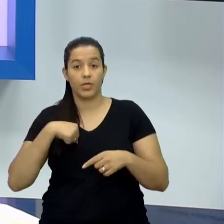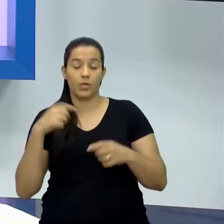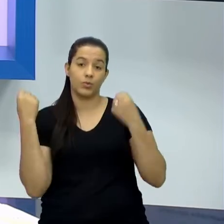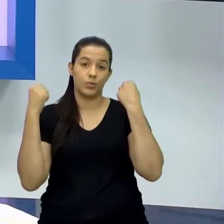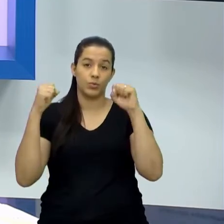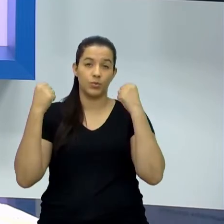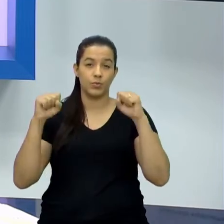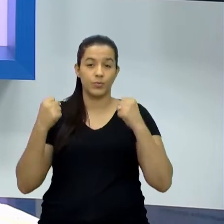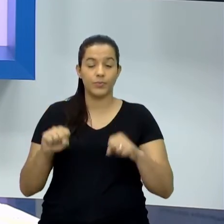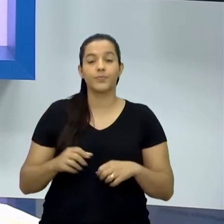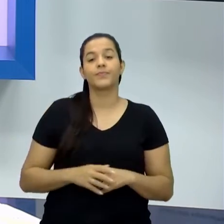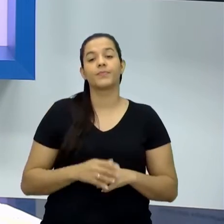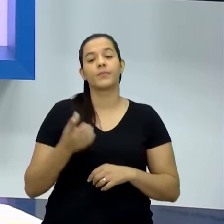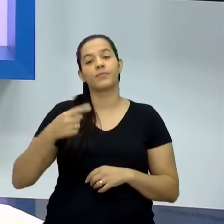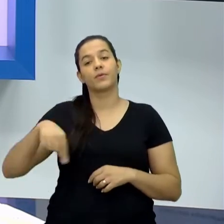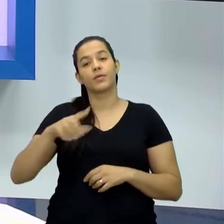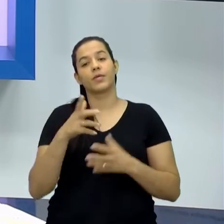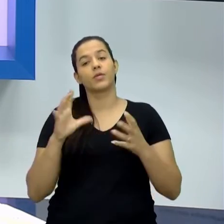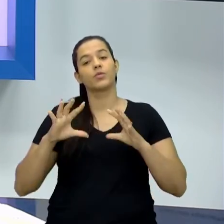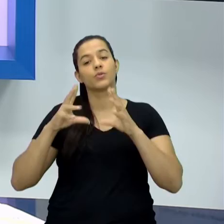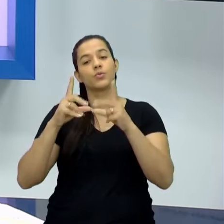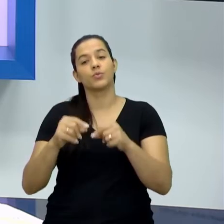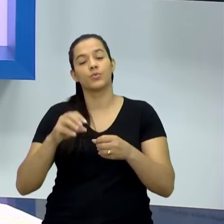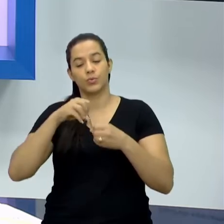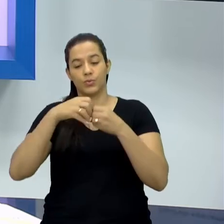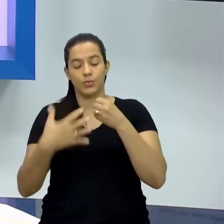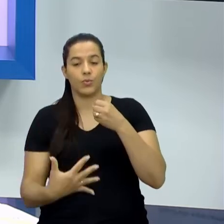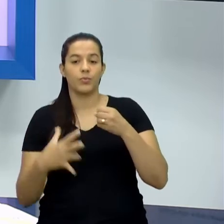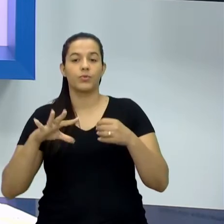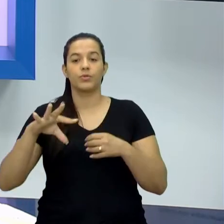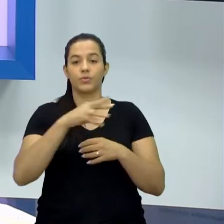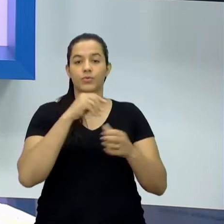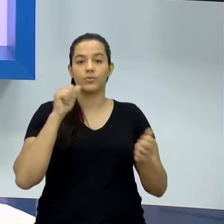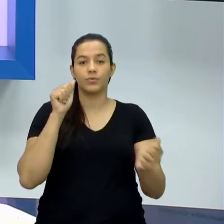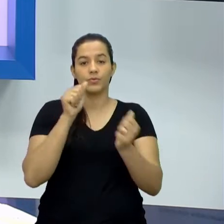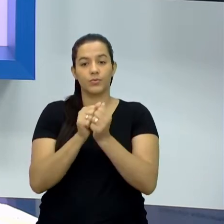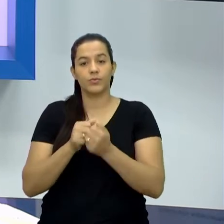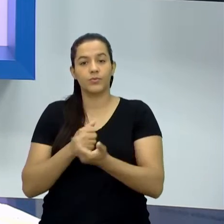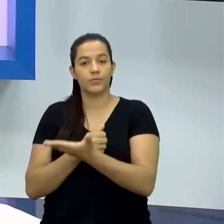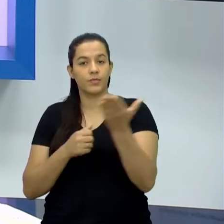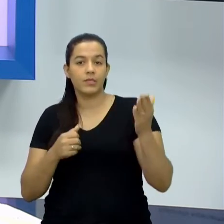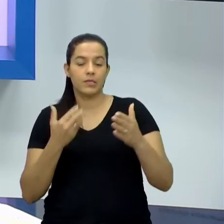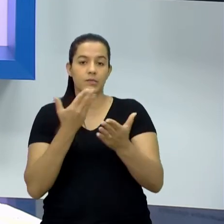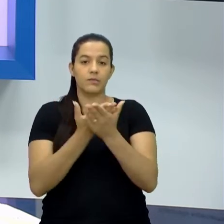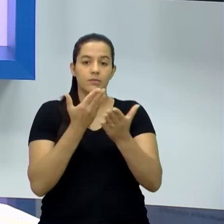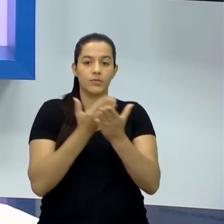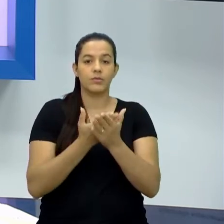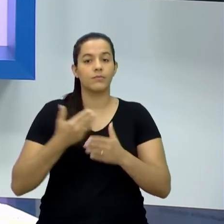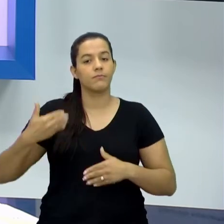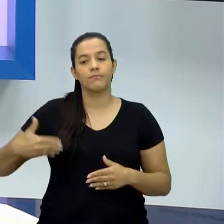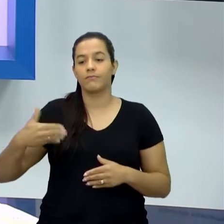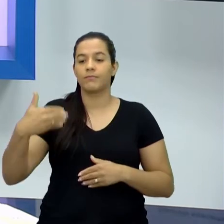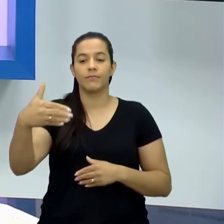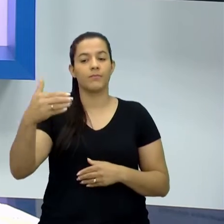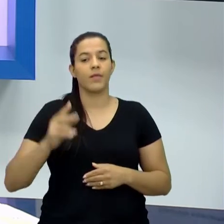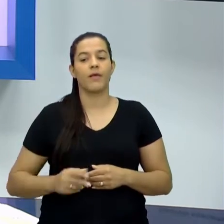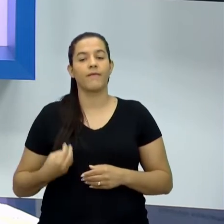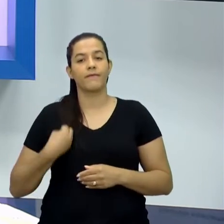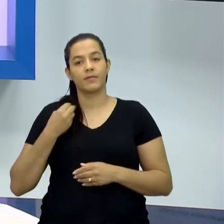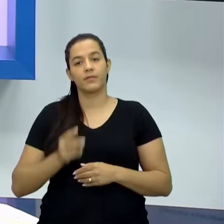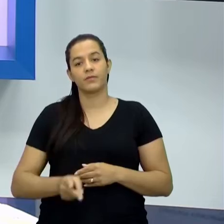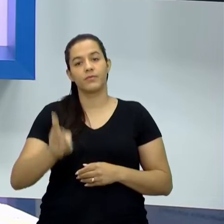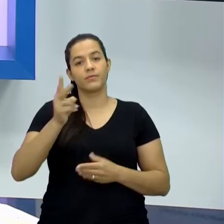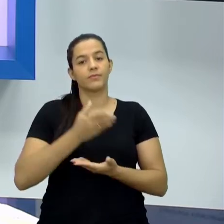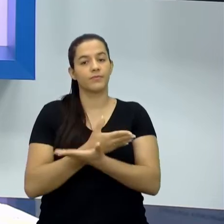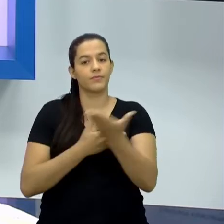física, porque isso está na prospecção aí do nosso componente, mas que vocês, estudantes, precisam levar isso para a vida de vocês, para o